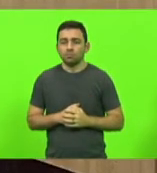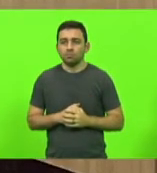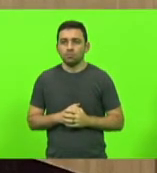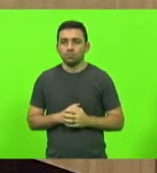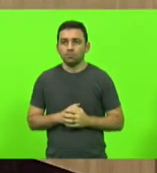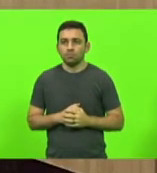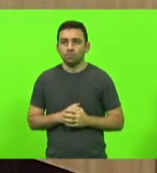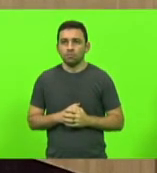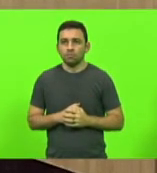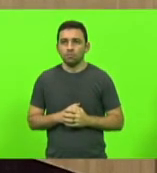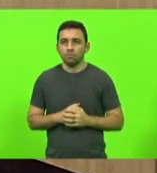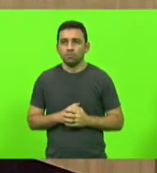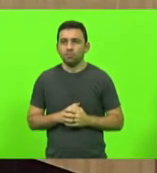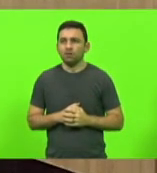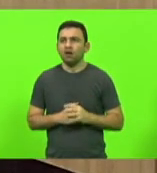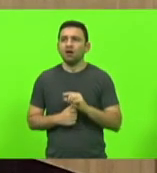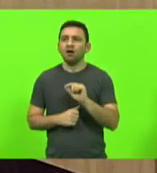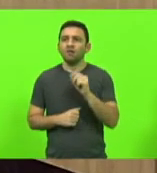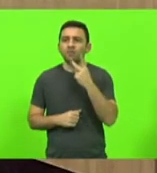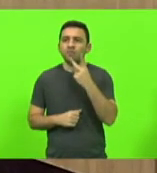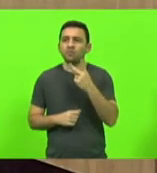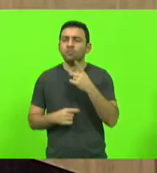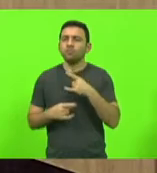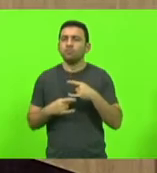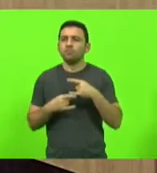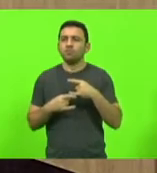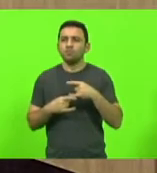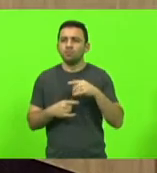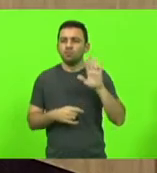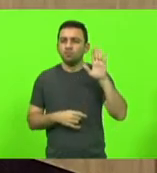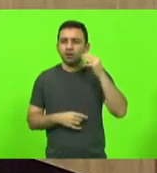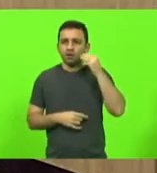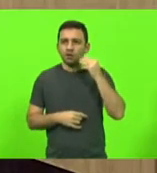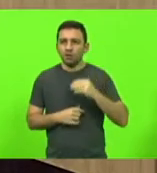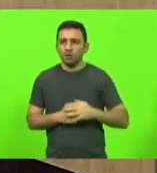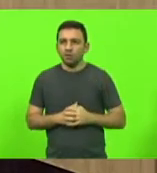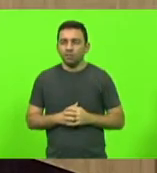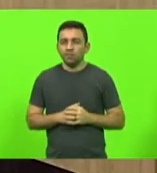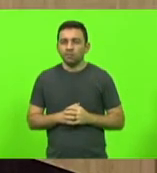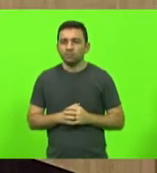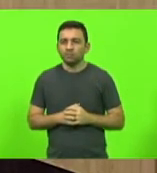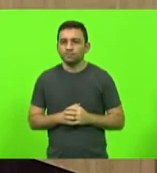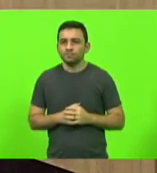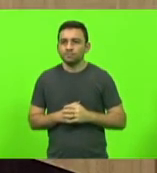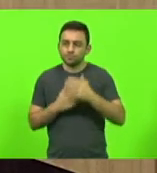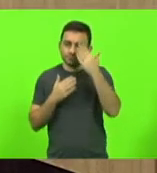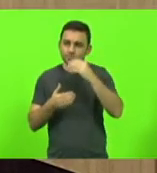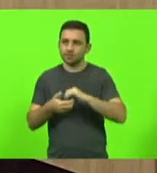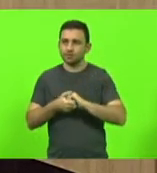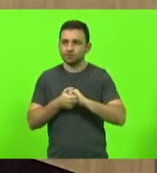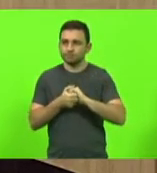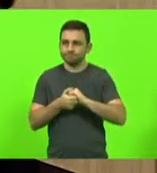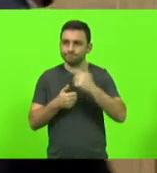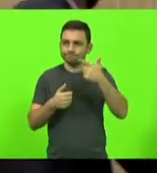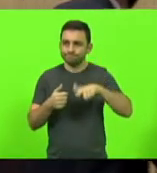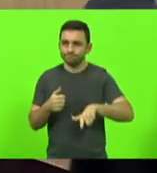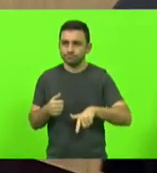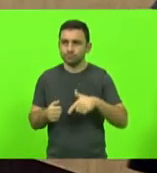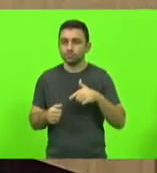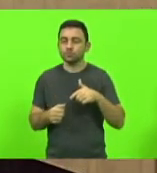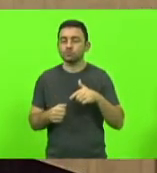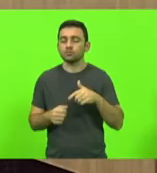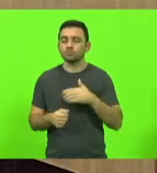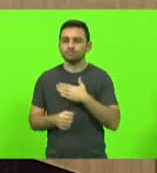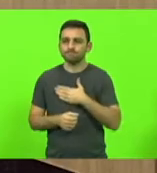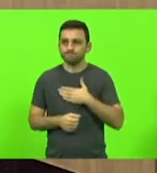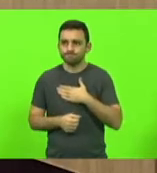Quem presidente. Chamou virtual que eu não consegui ouvir? Deputado Márcio Machado. Obrigado, presidente. Cumprimento Vossa Excelência, ratifico os votos de apreço e